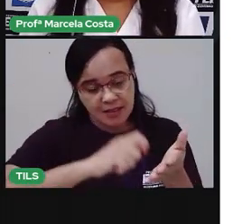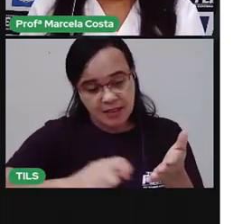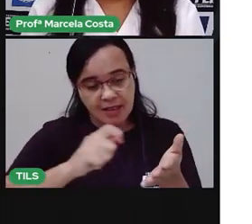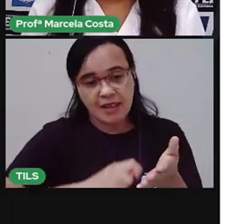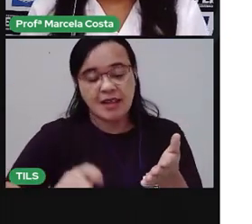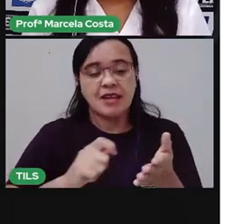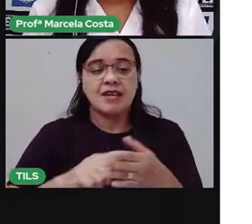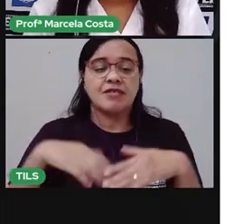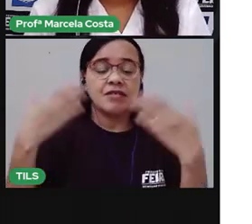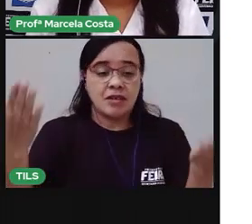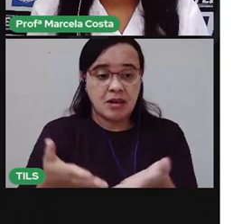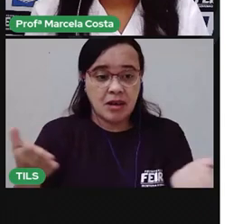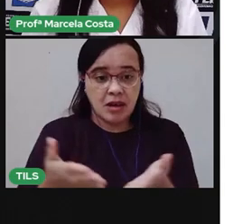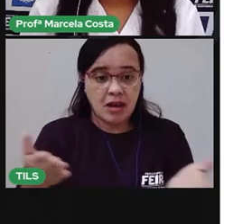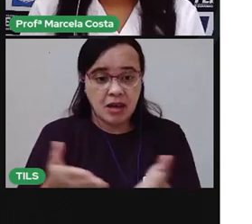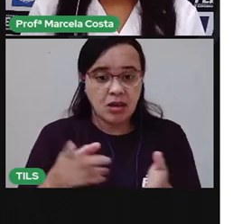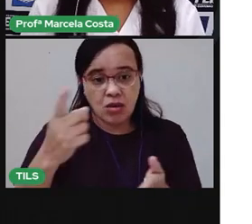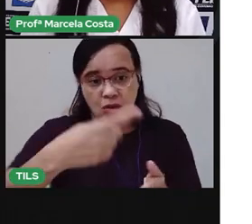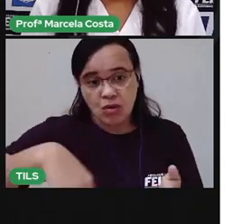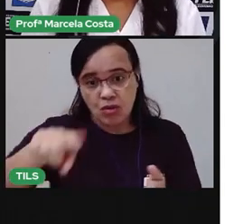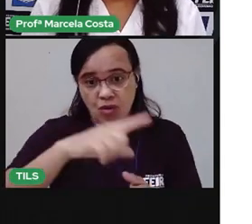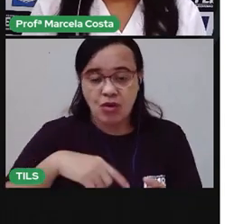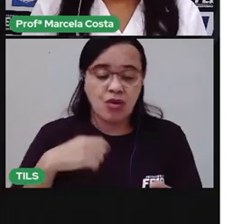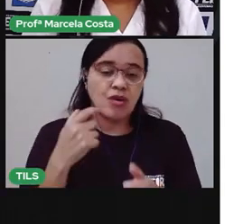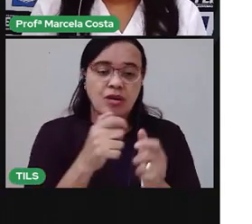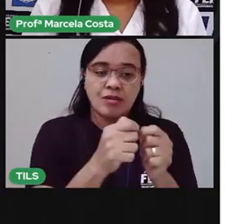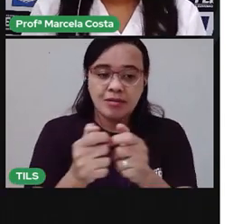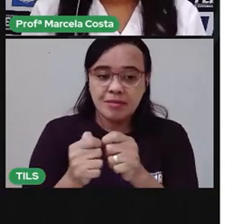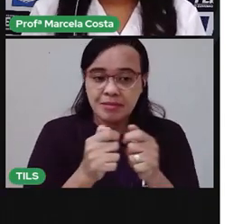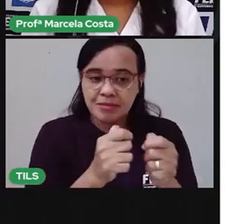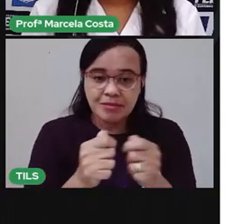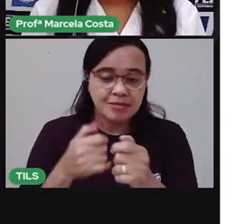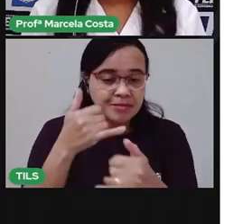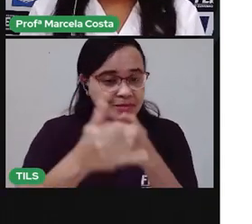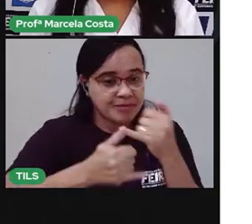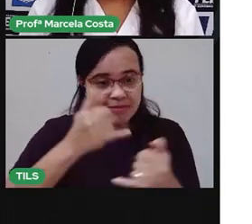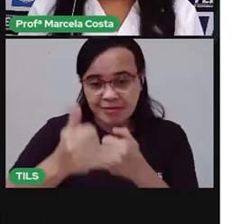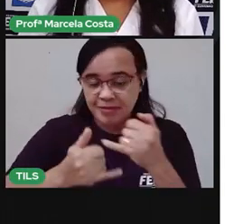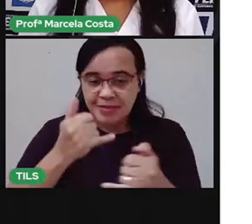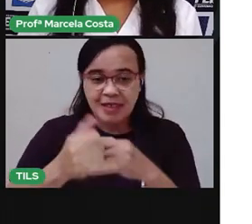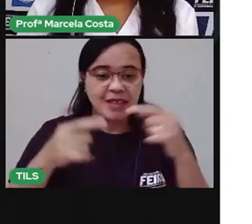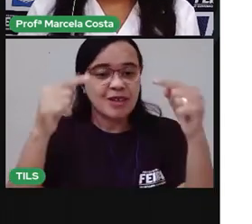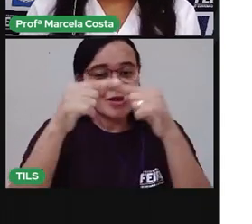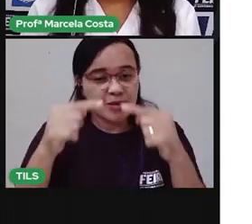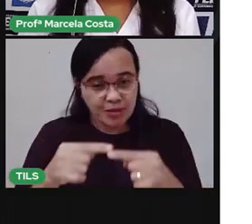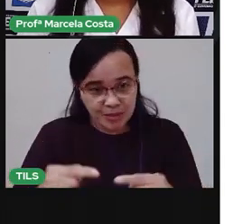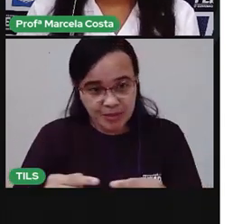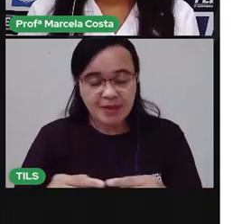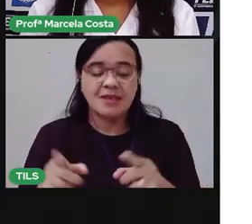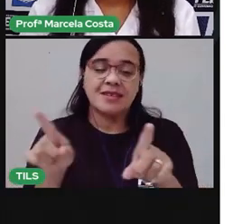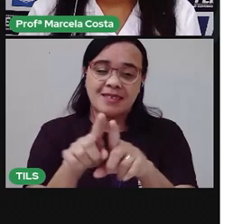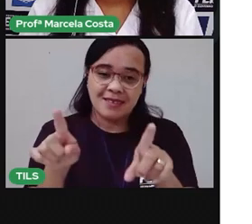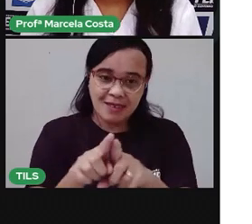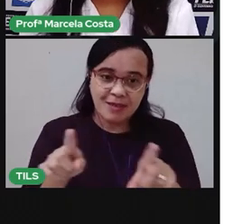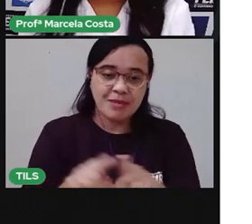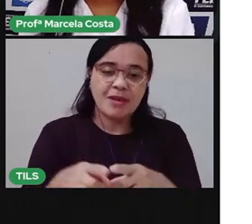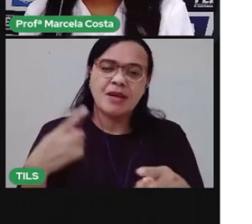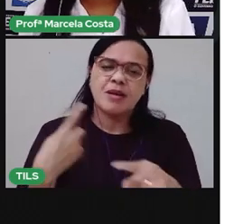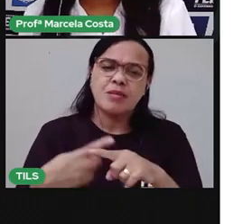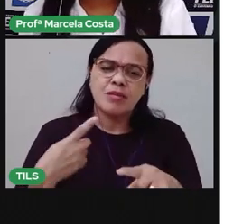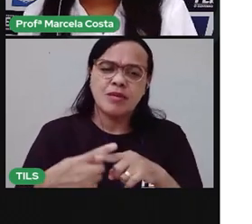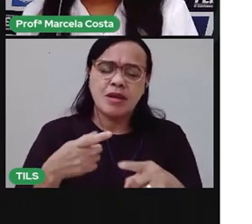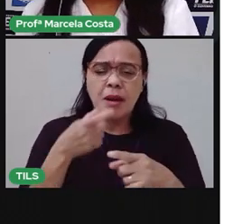palavras a gente vai ver um joguinho sobre sílaba porque a gente viu Tem uma palavra é formada